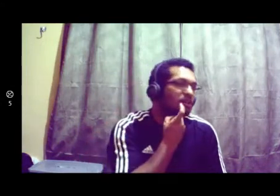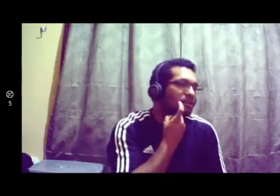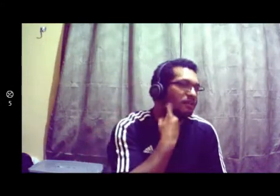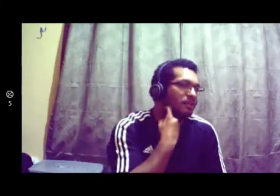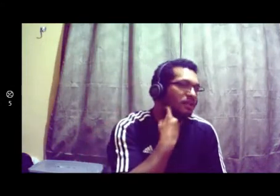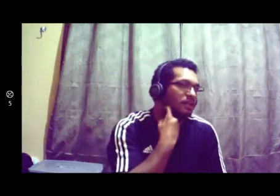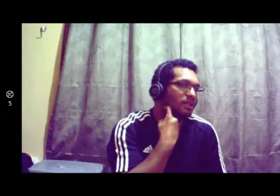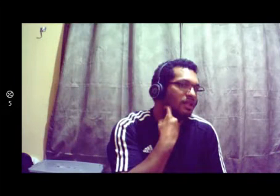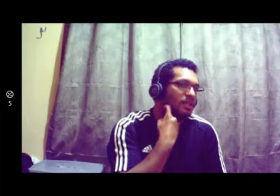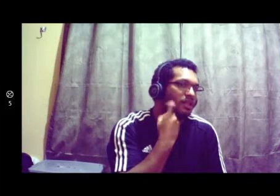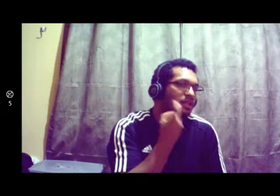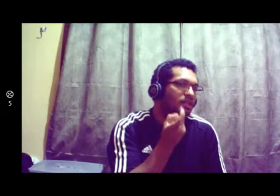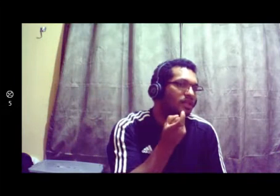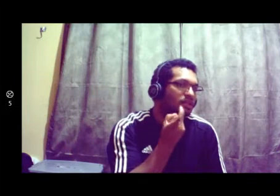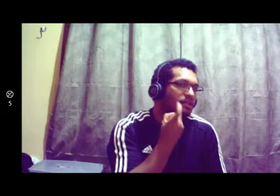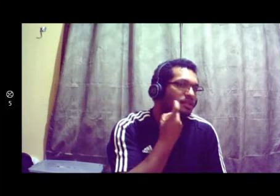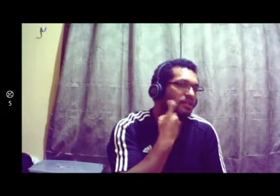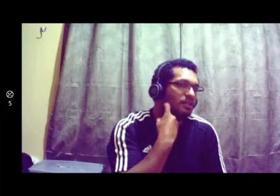ó,